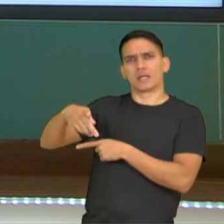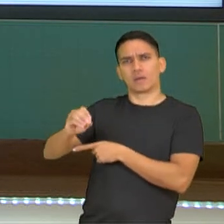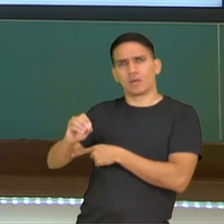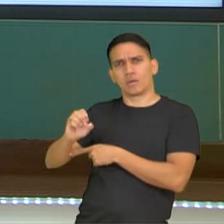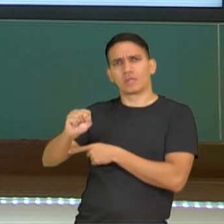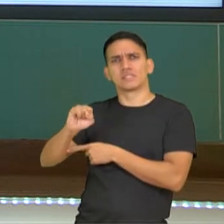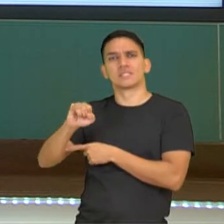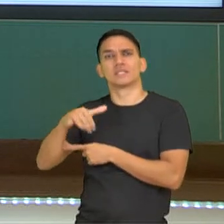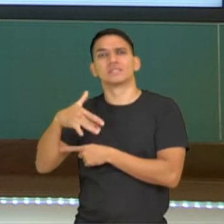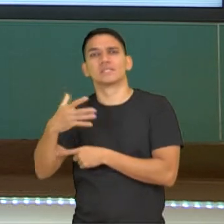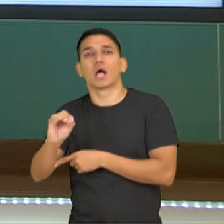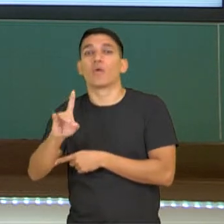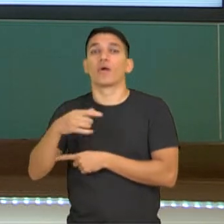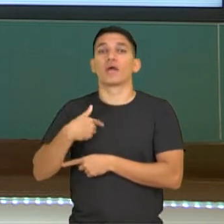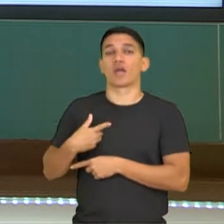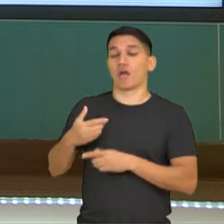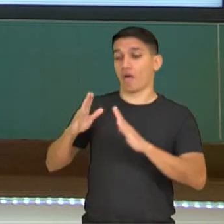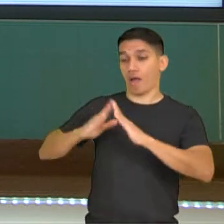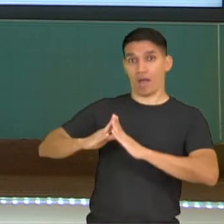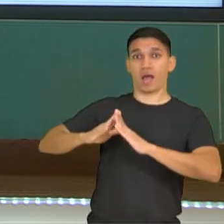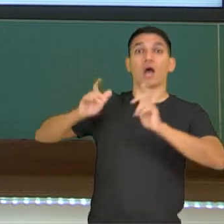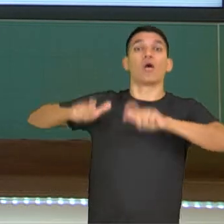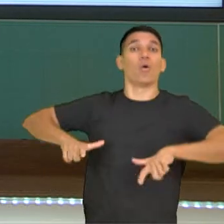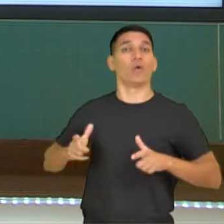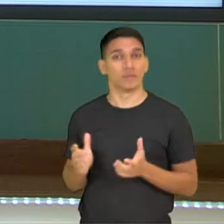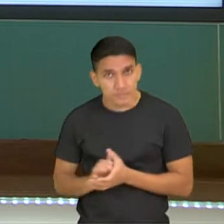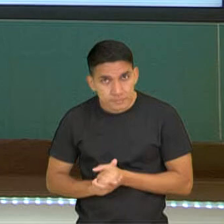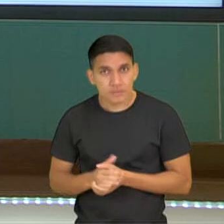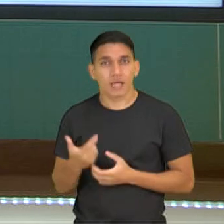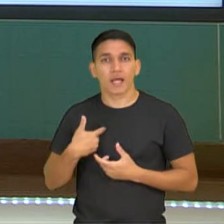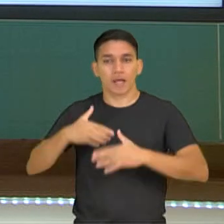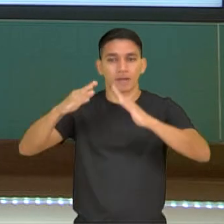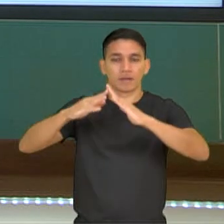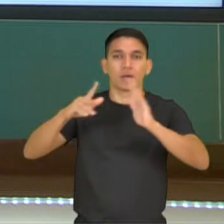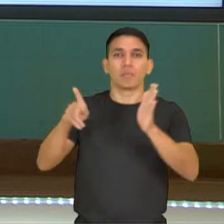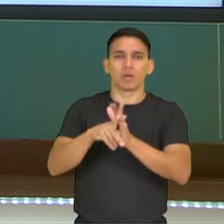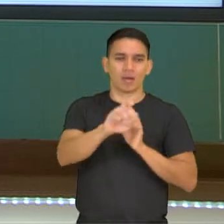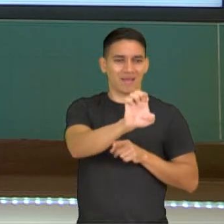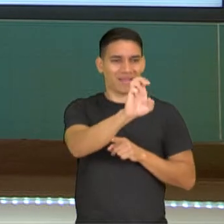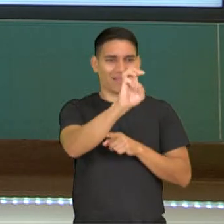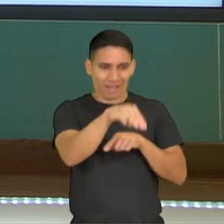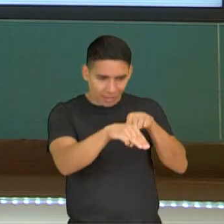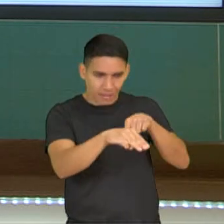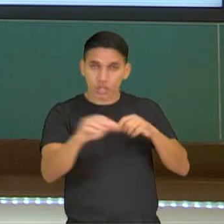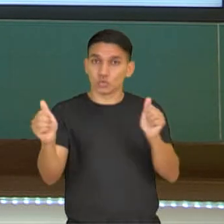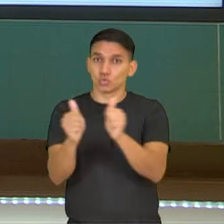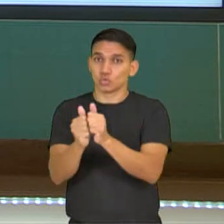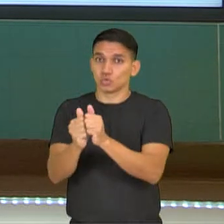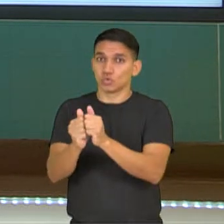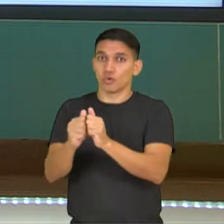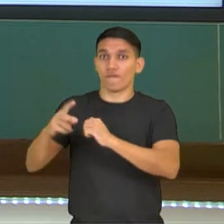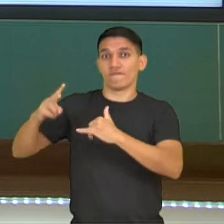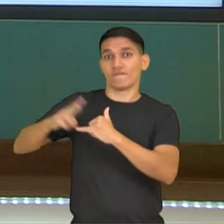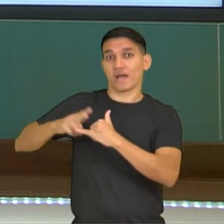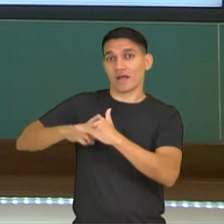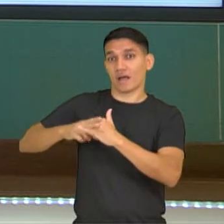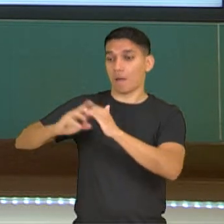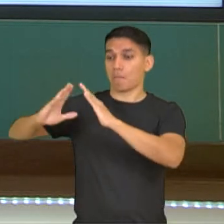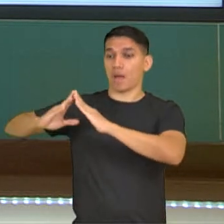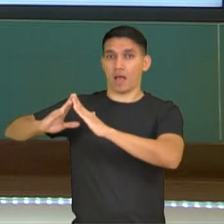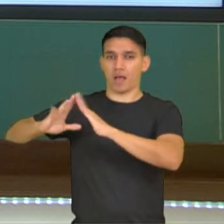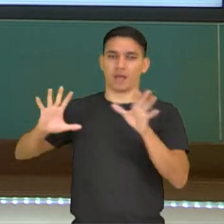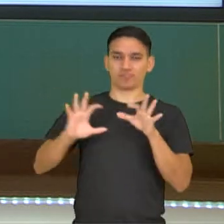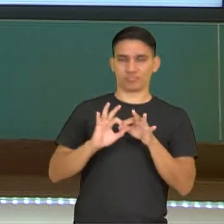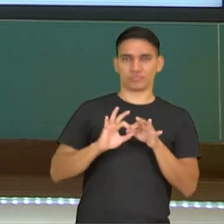né? Quando eu digo eu moro em algum lugar, estou colocando aí a preposição em junto com o verbo morar, né? Porque a gente tem aí que é um verbo que exige